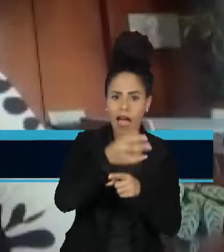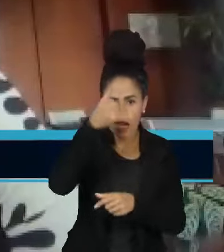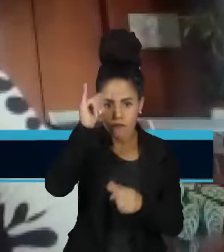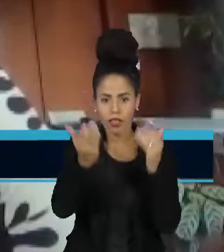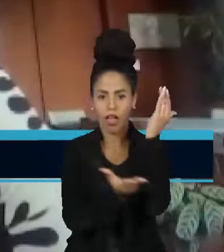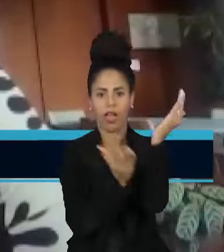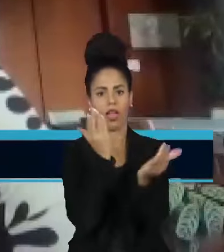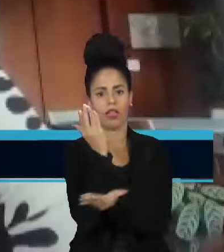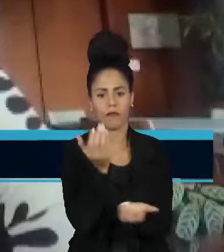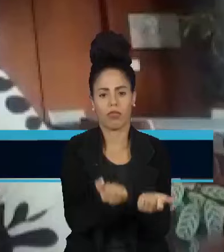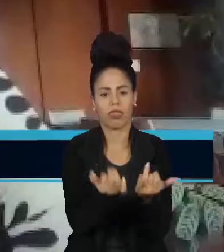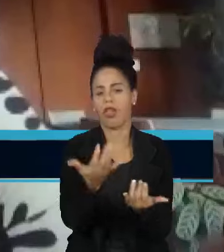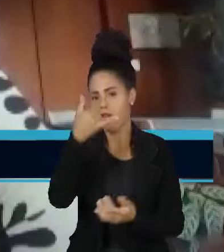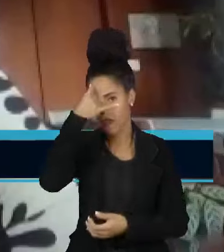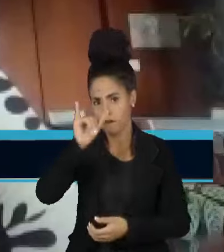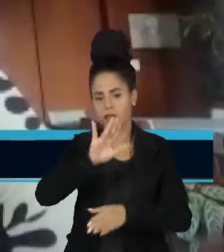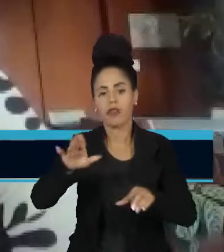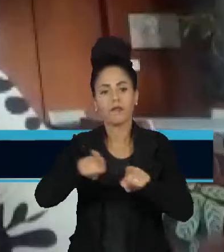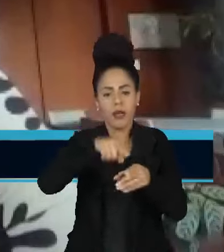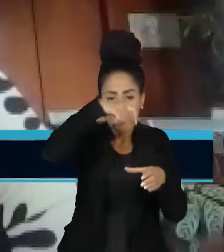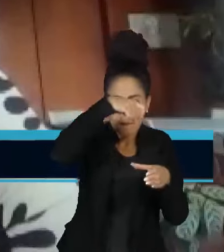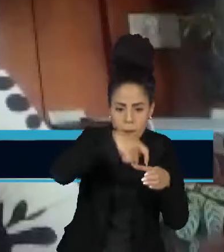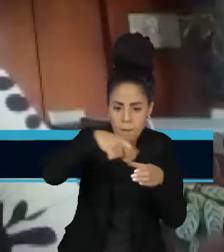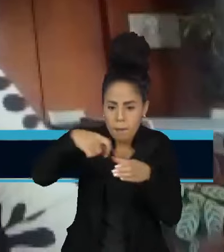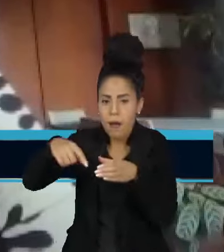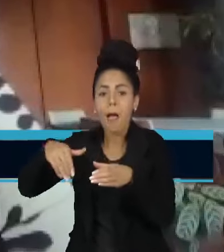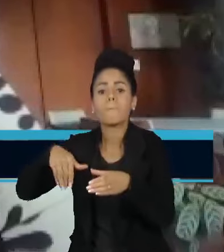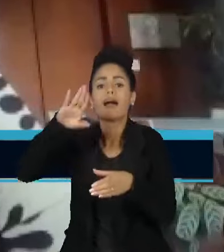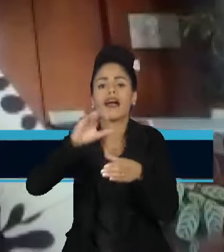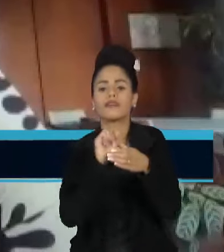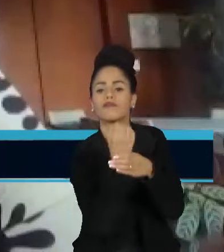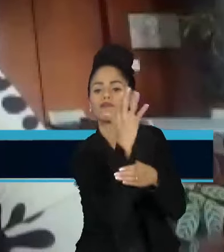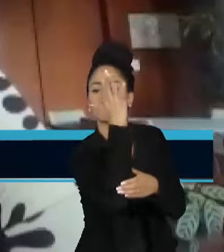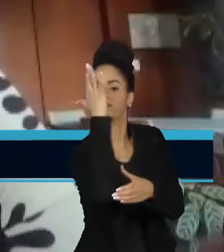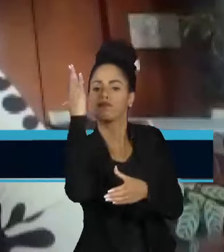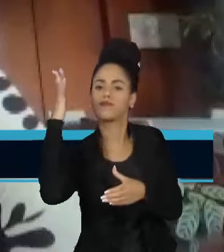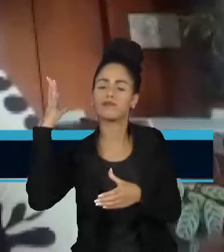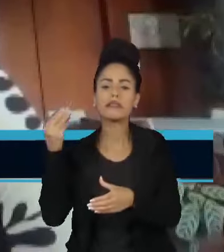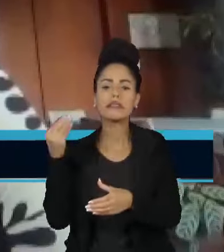vegetação, e também plantar árvores, recuperar florestas perdidas.